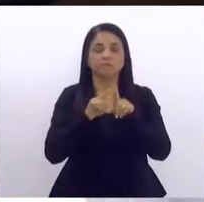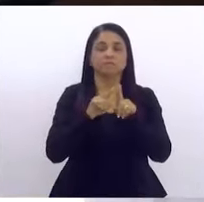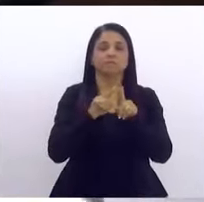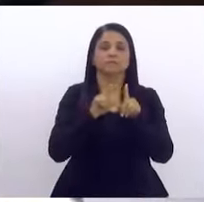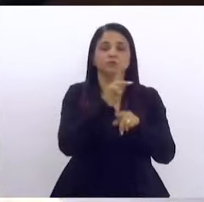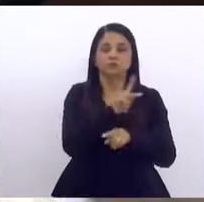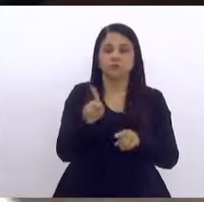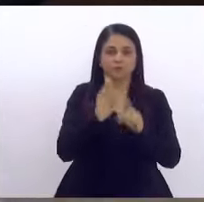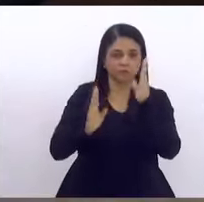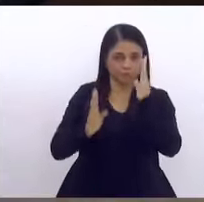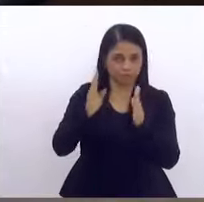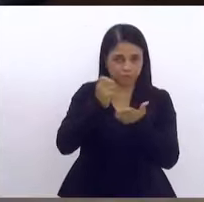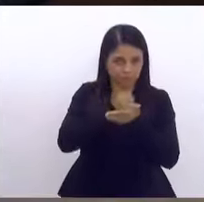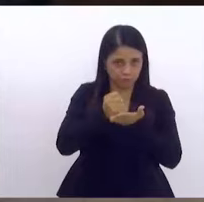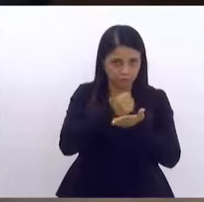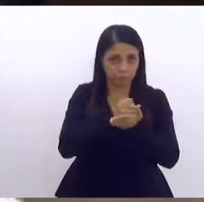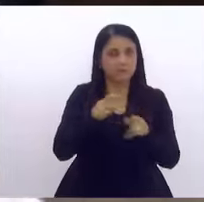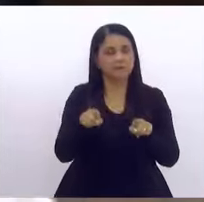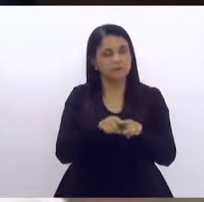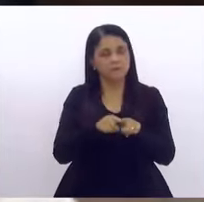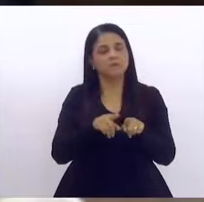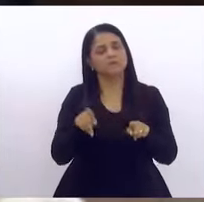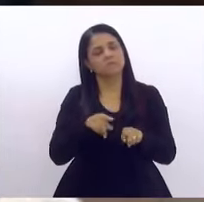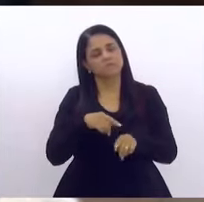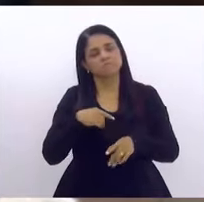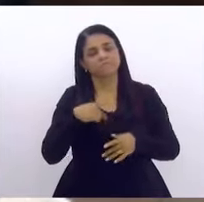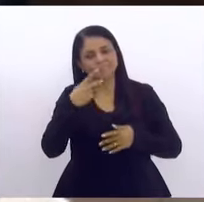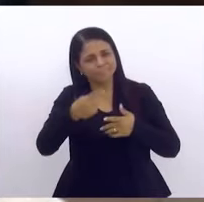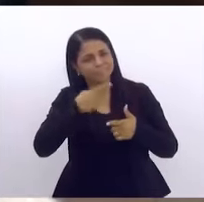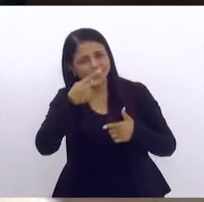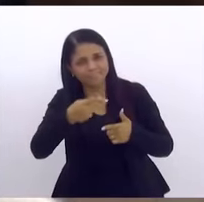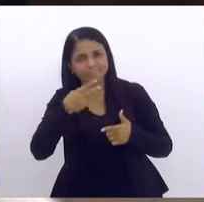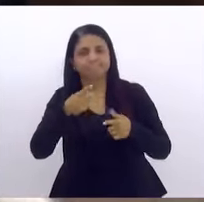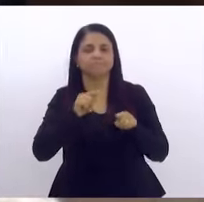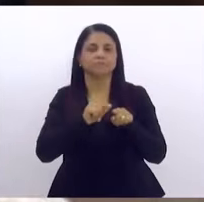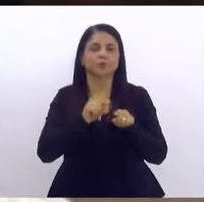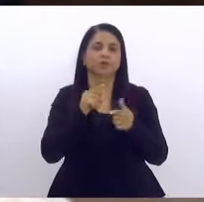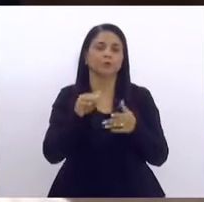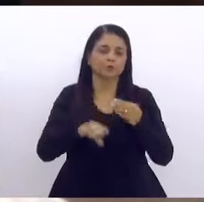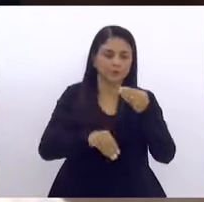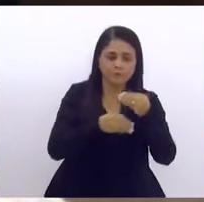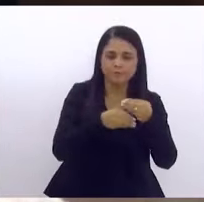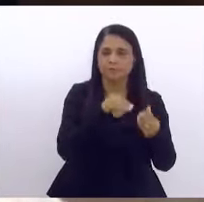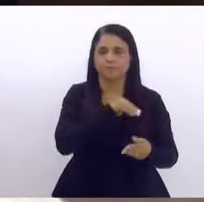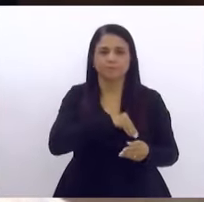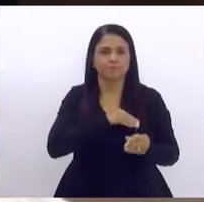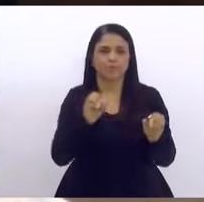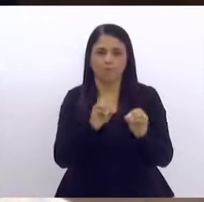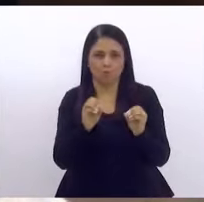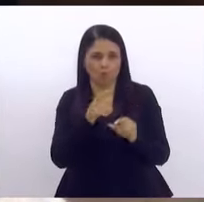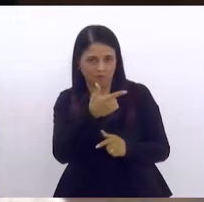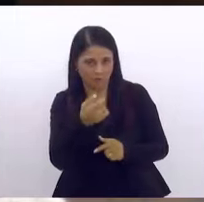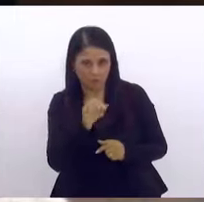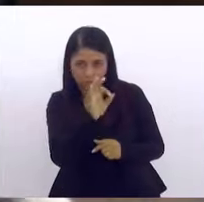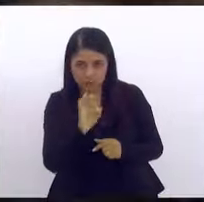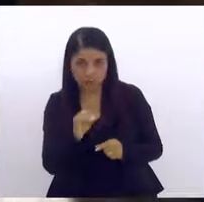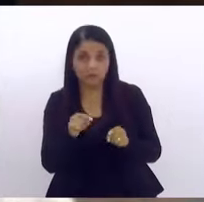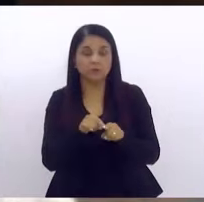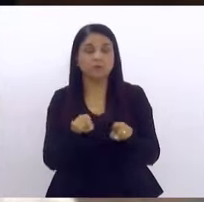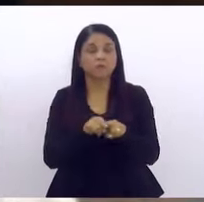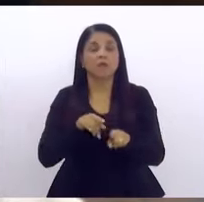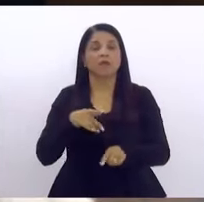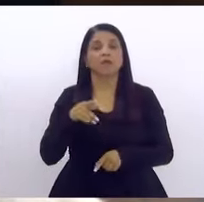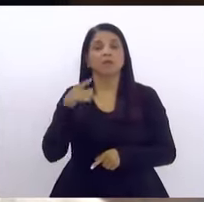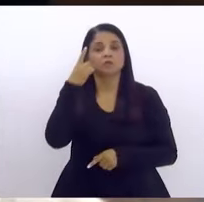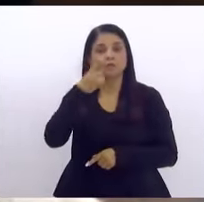claro, sempre lamentando a questão do piso não ser implementado, sempre correndo atrás, como disse o deputado